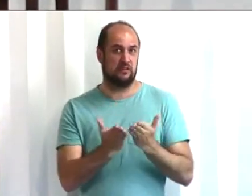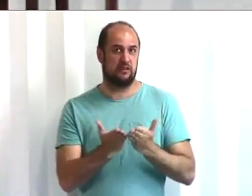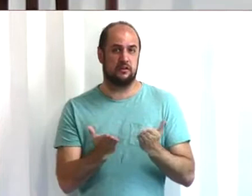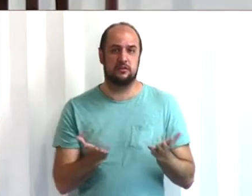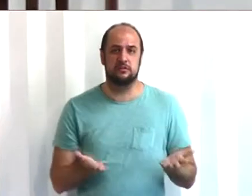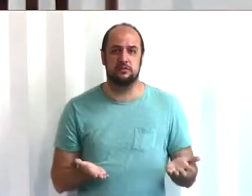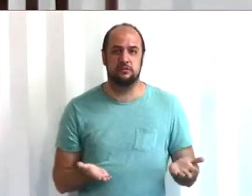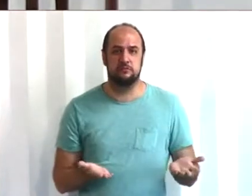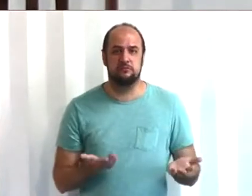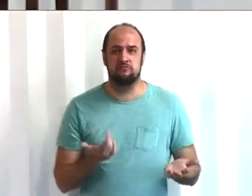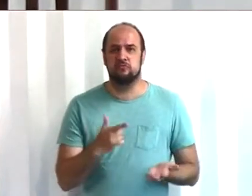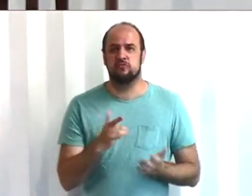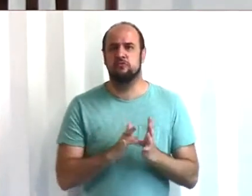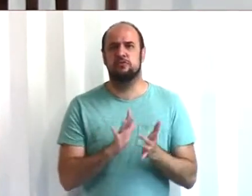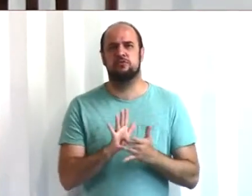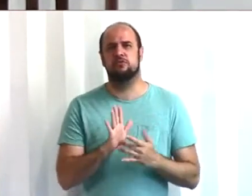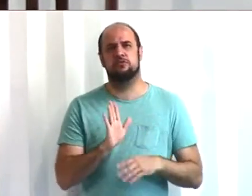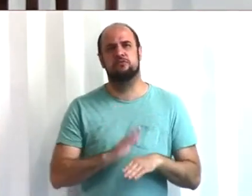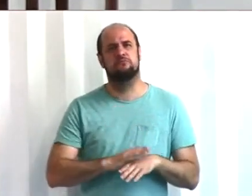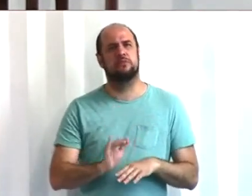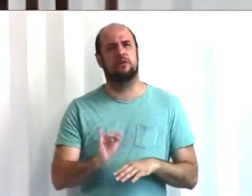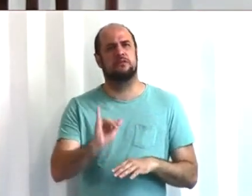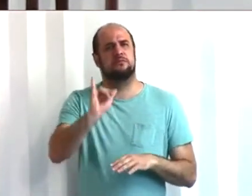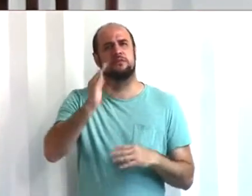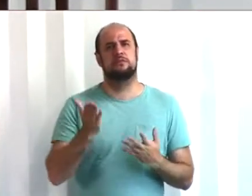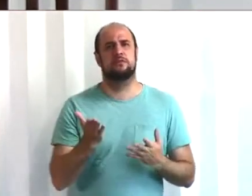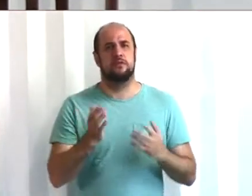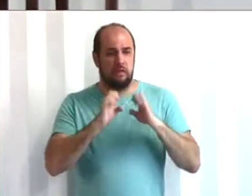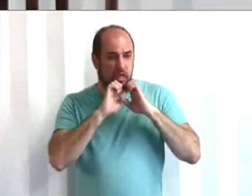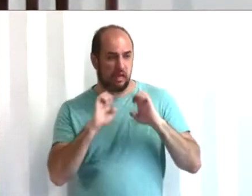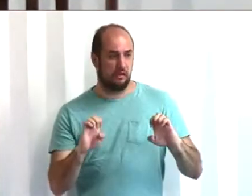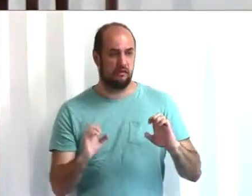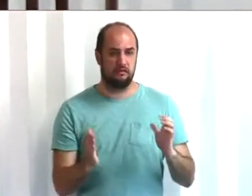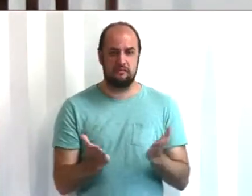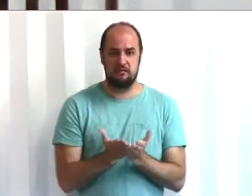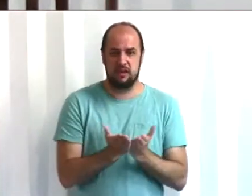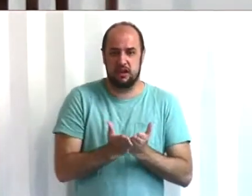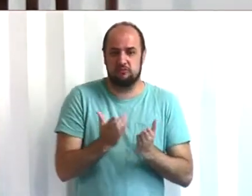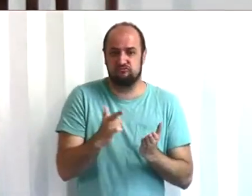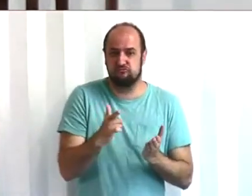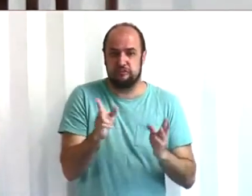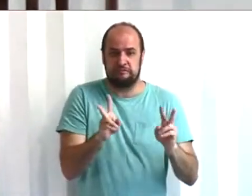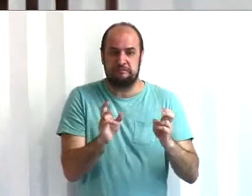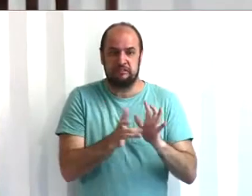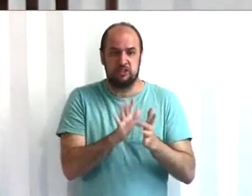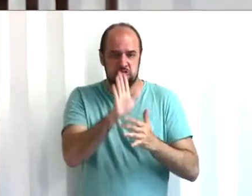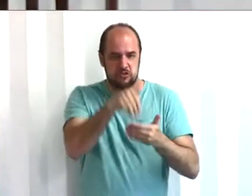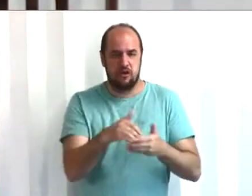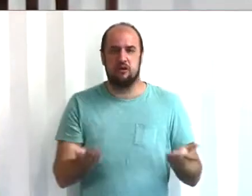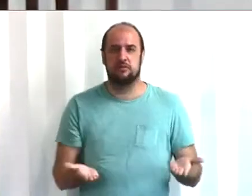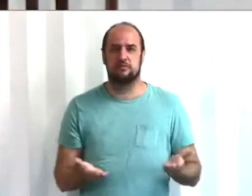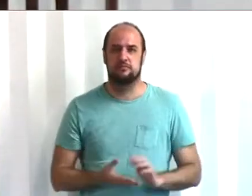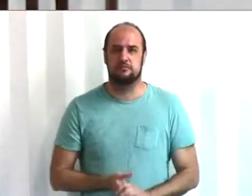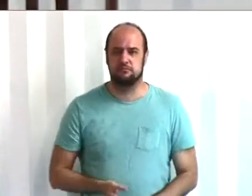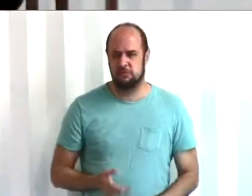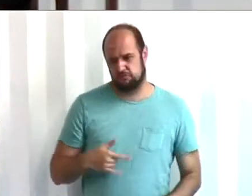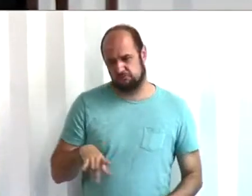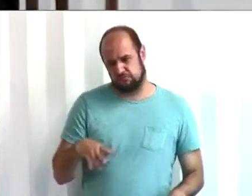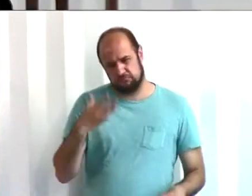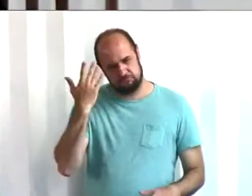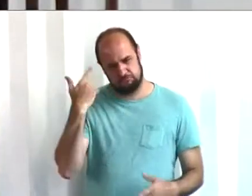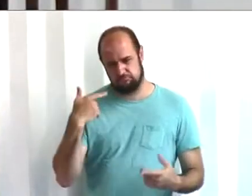nos assuntos cristãos, nos assuntos evangélicos. Olha, isso poderia passar despercebido,